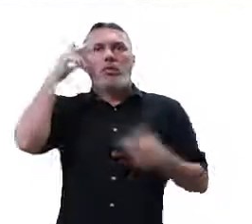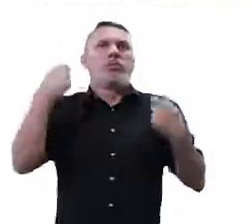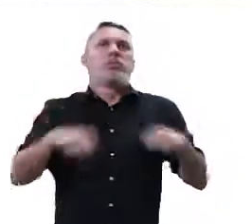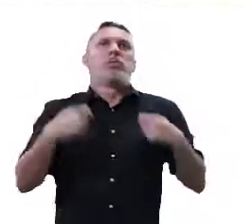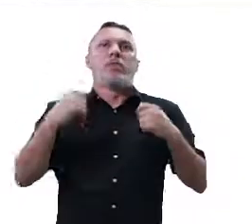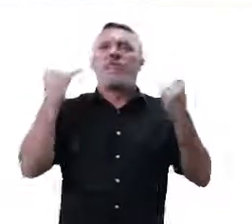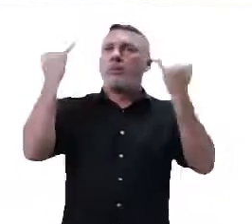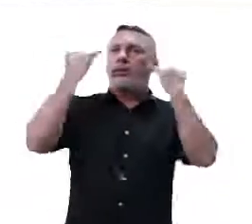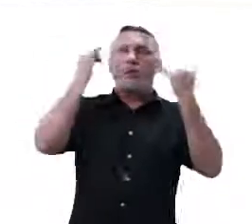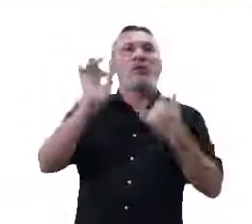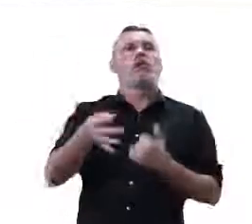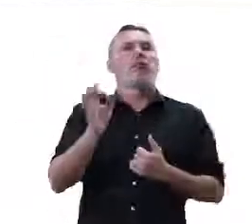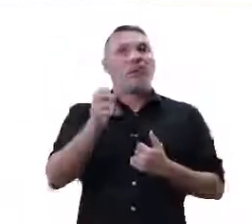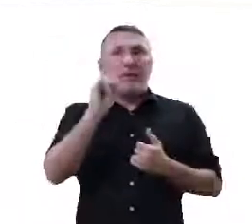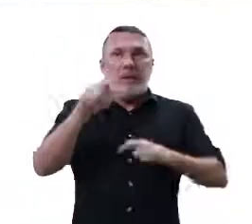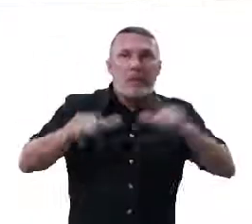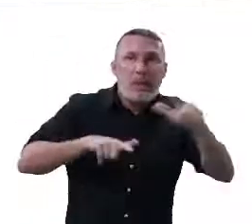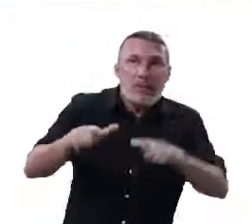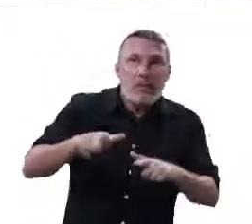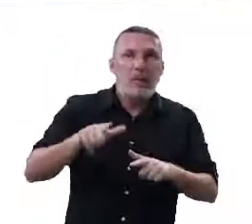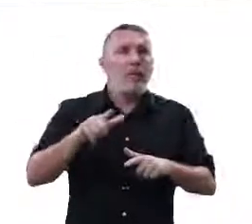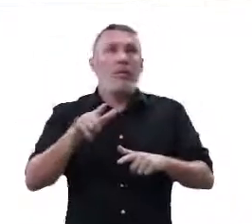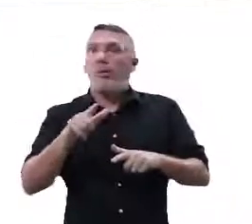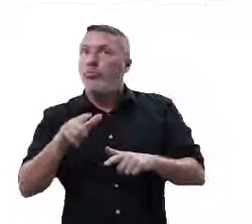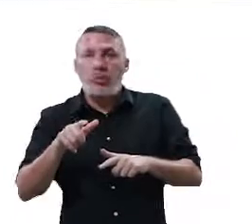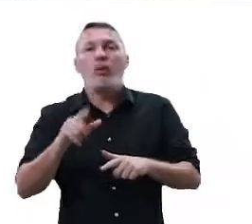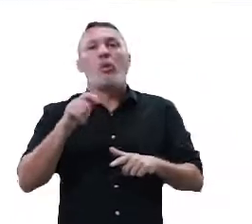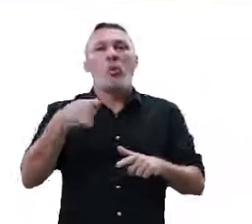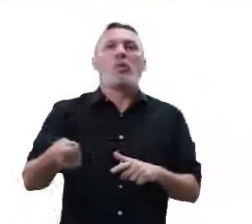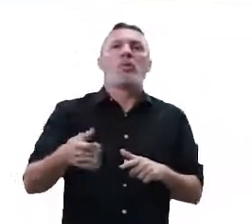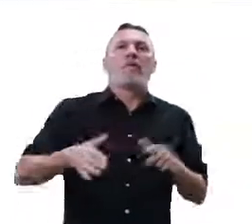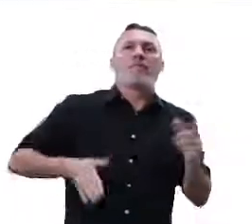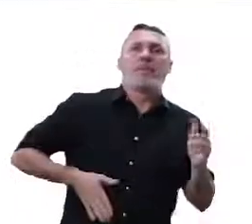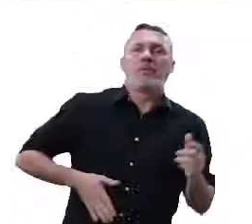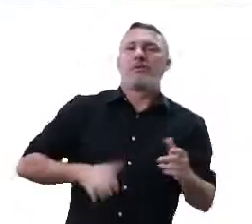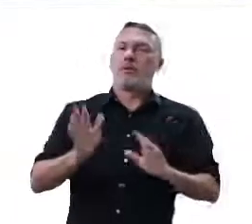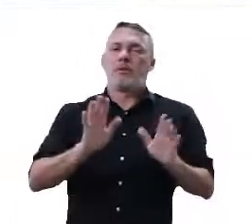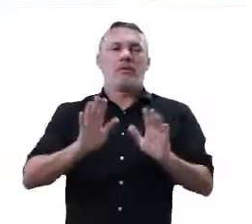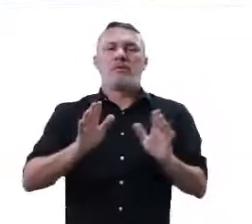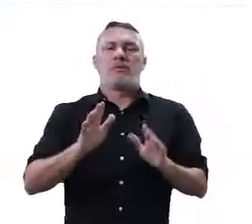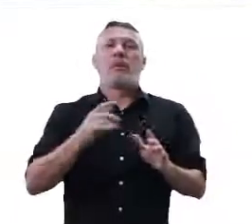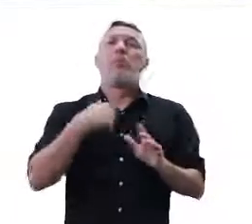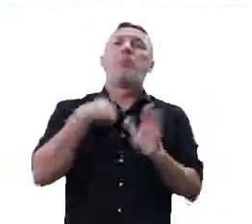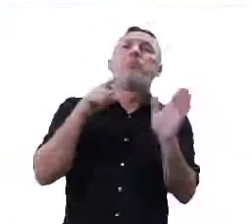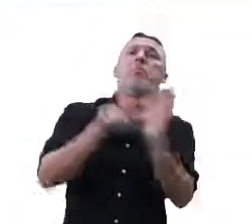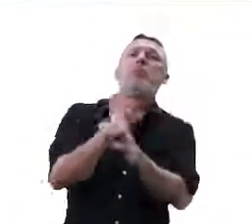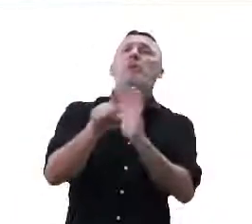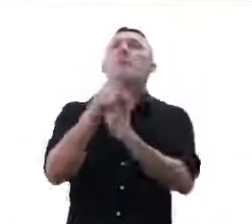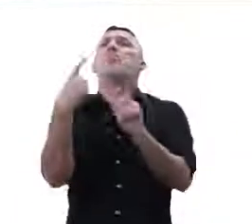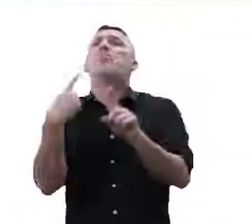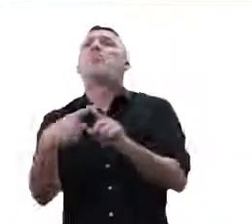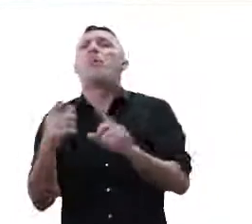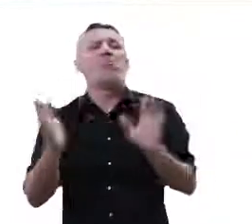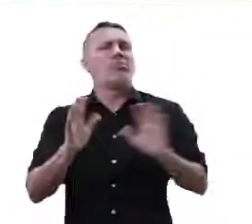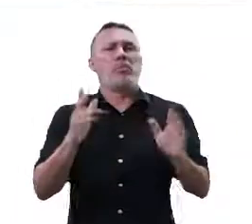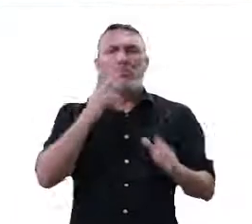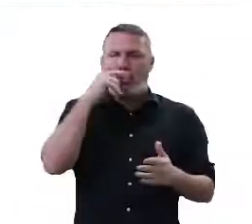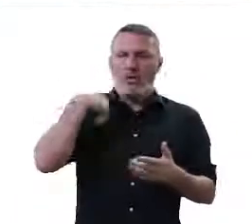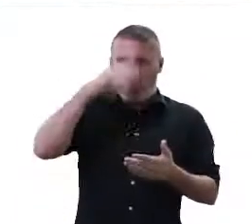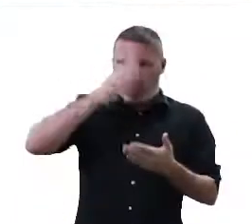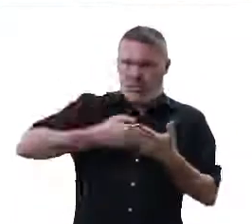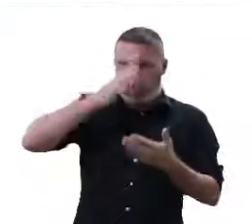elas naturalizem aquilo, ou seja, aquilo vira uma coisa que, sinceramente, você não busca mais